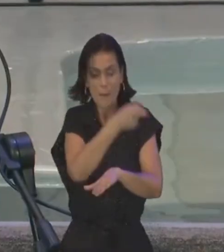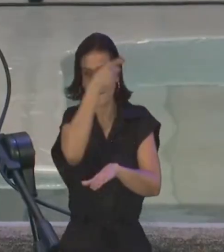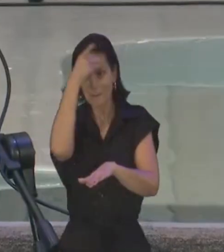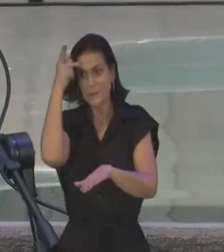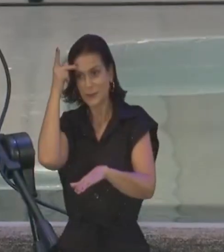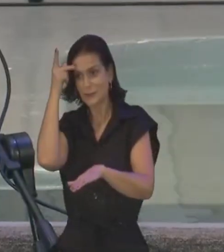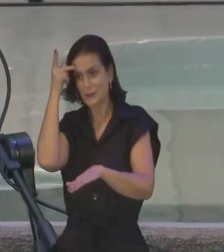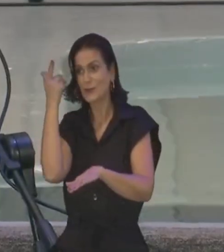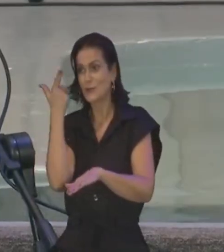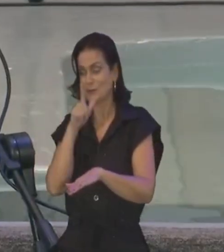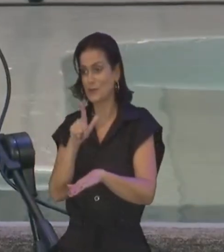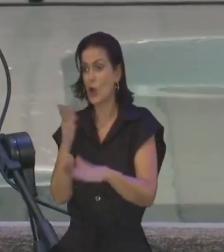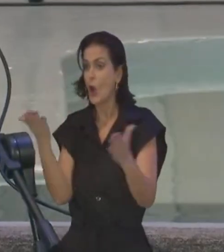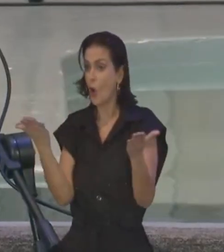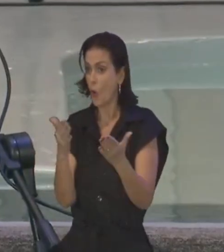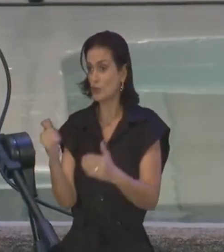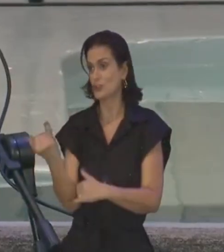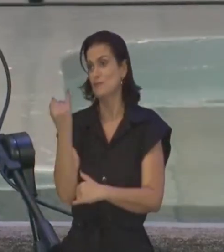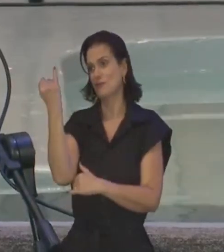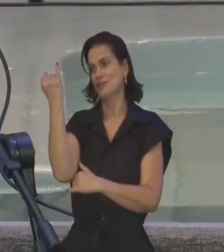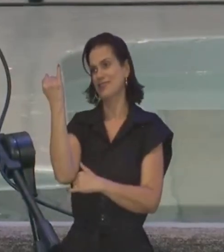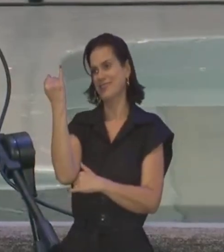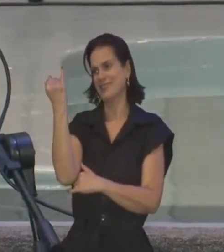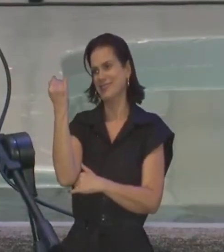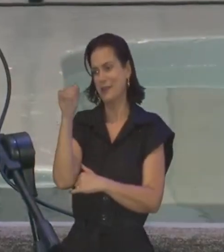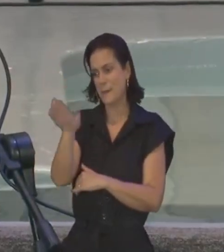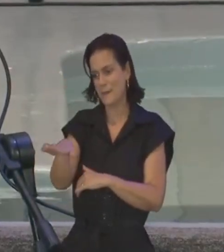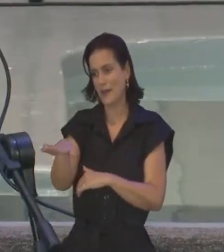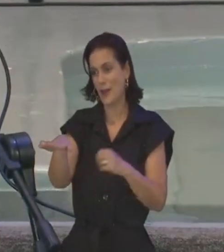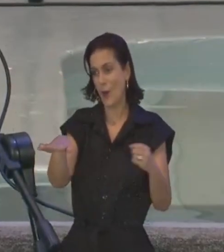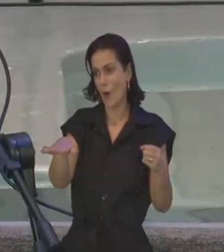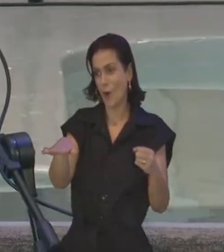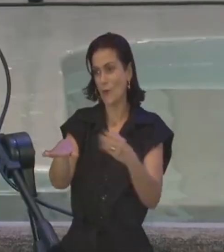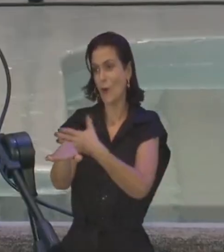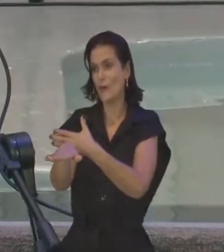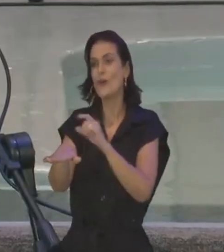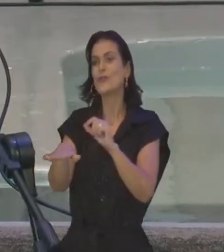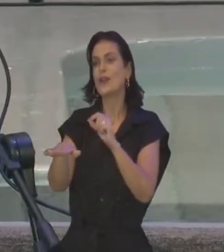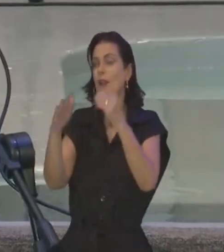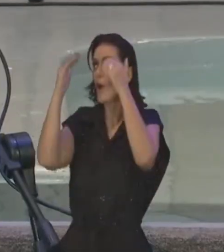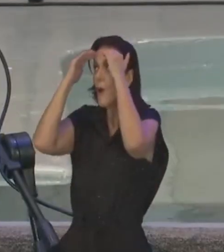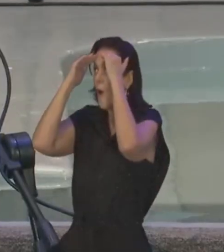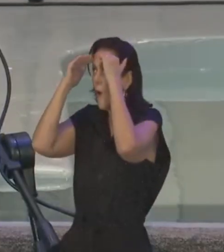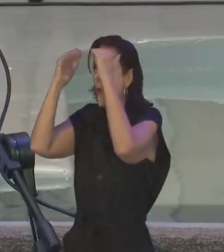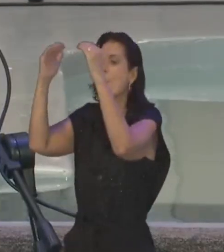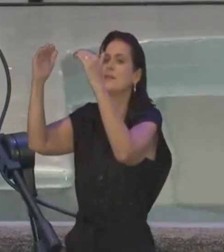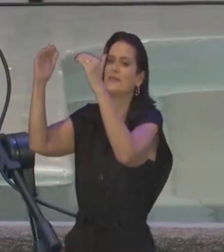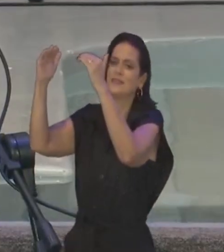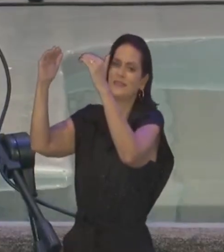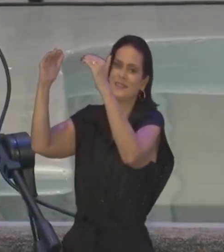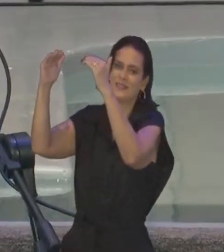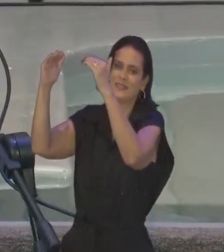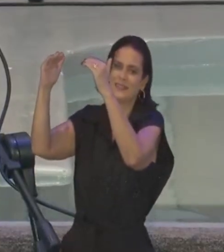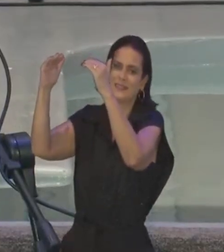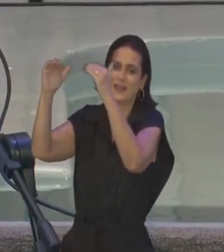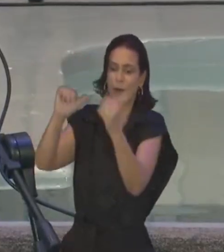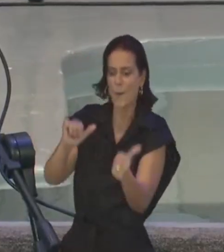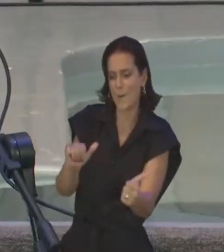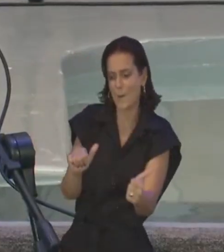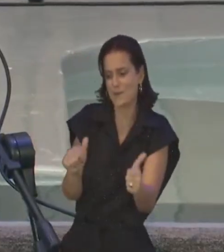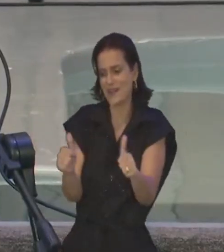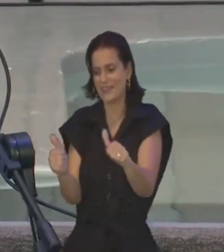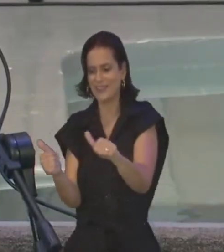outro passo importante hoje está sendo dado, que é obedecer através do